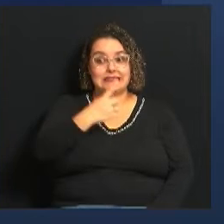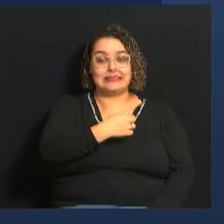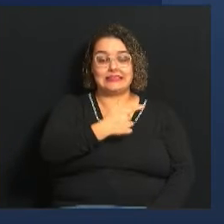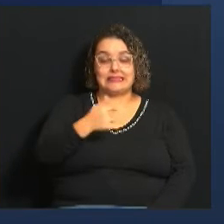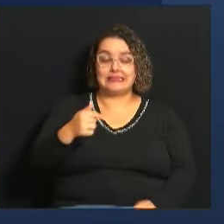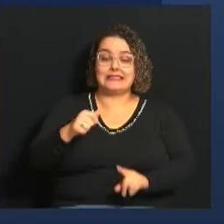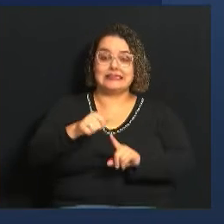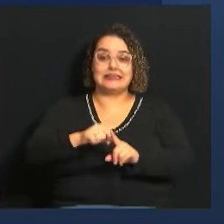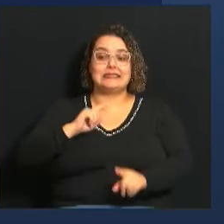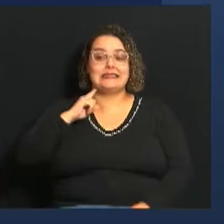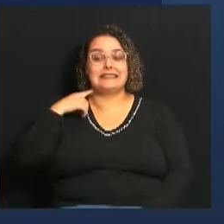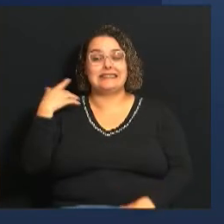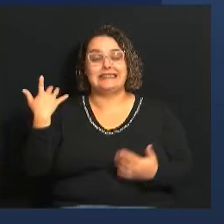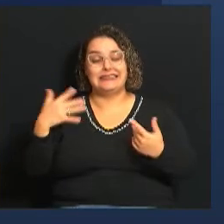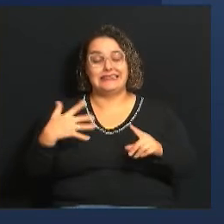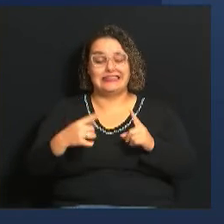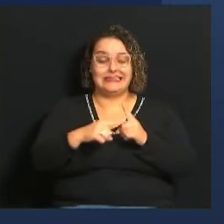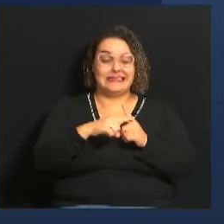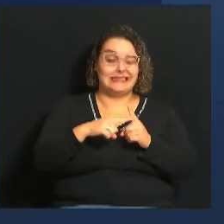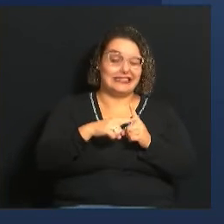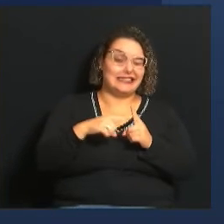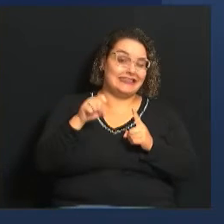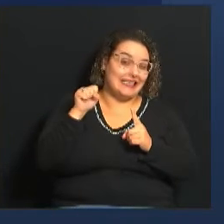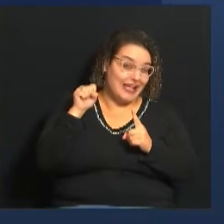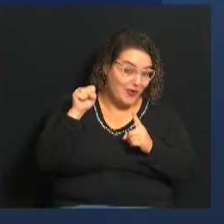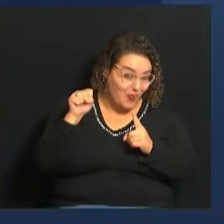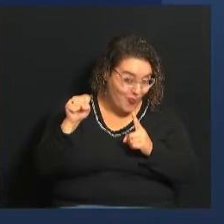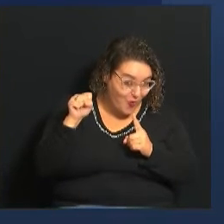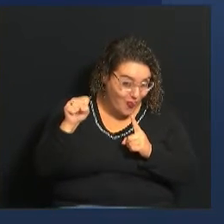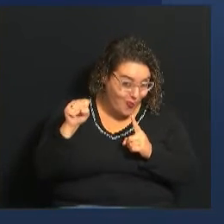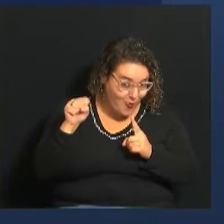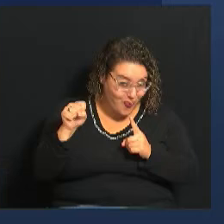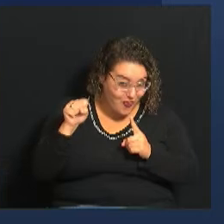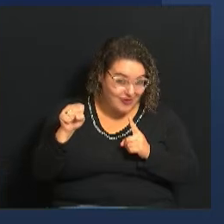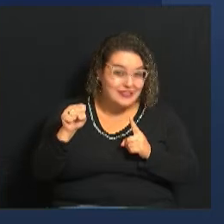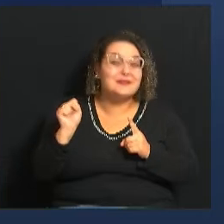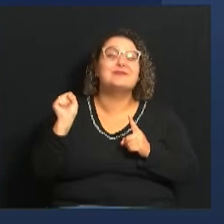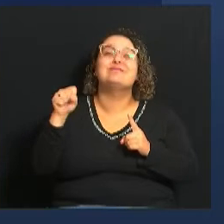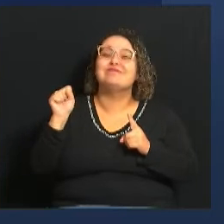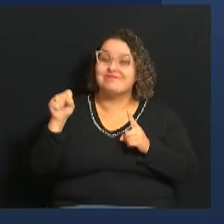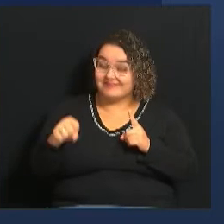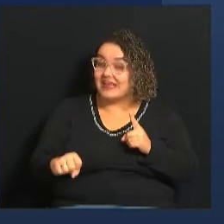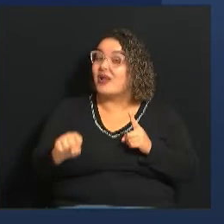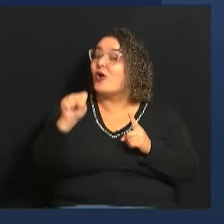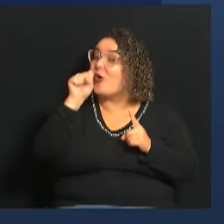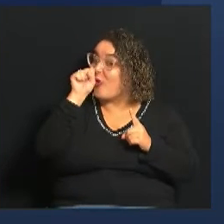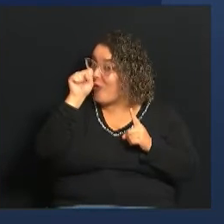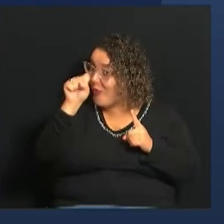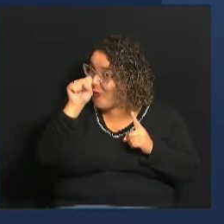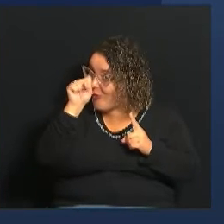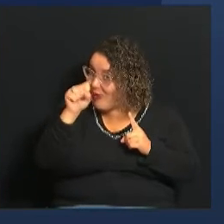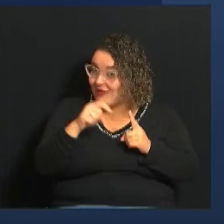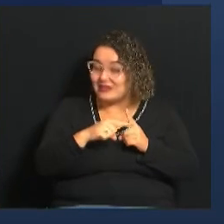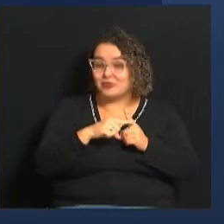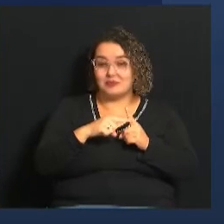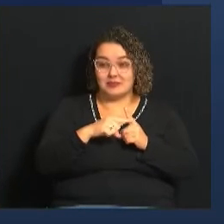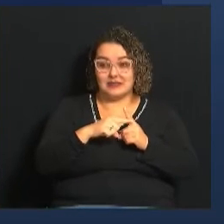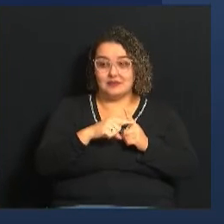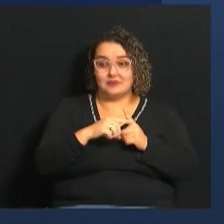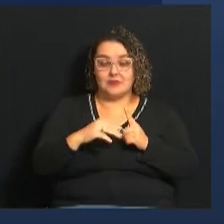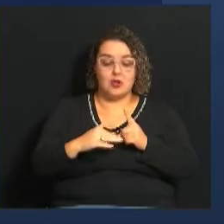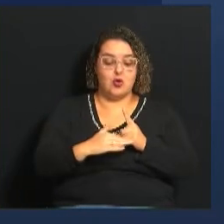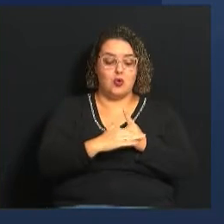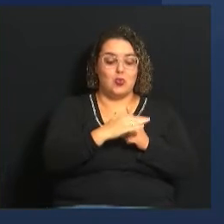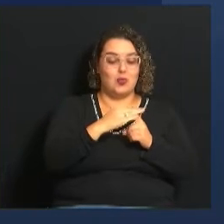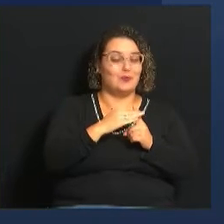só, mínima 8 graus, sim, é isso mesmo, mínima de 8 graus e a